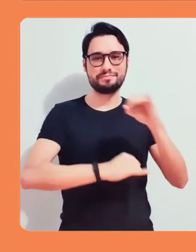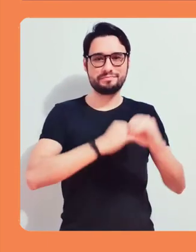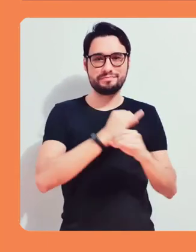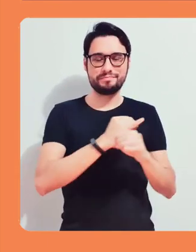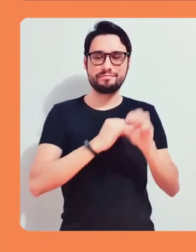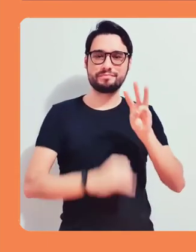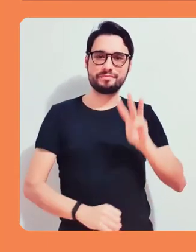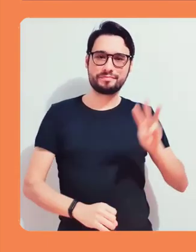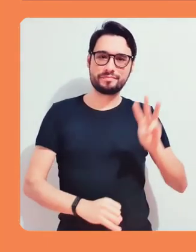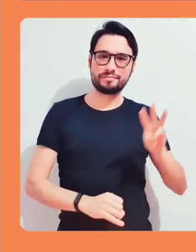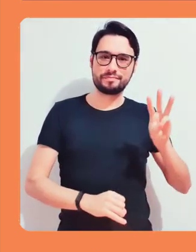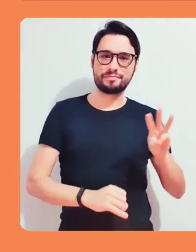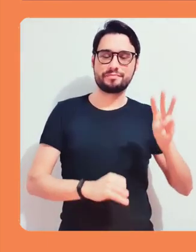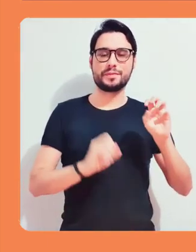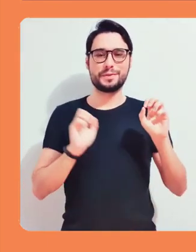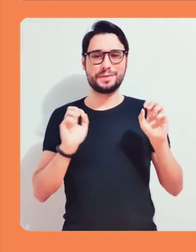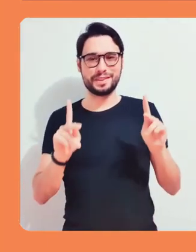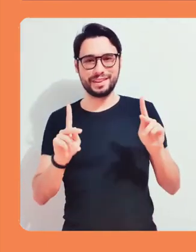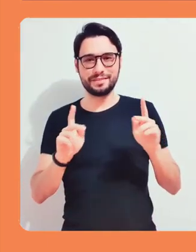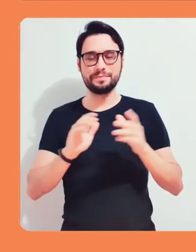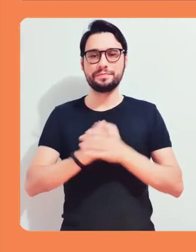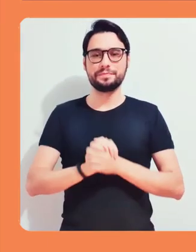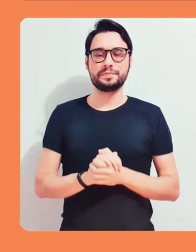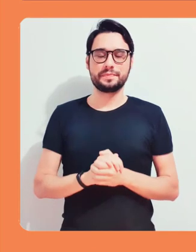outros dos endereços que foram disponibilizados.